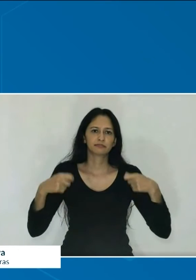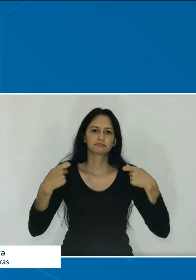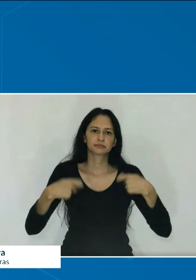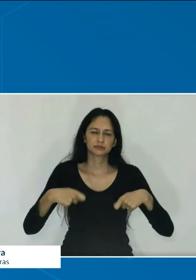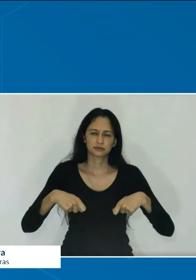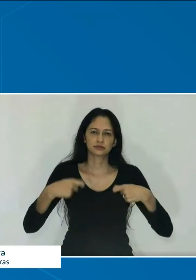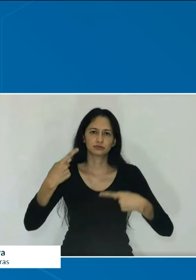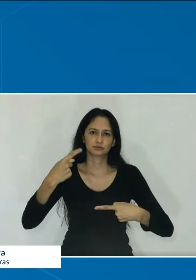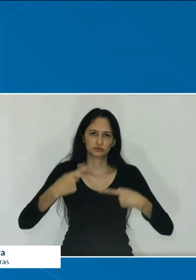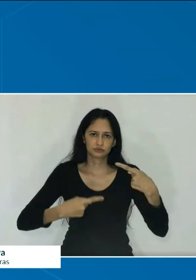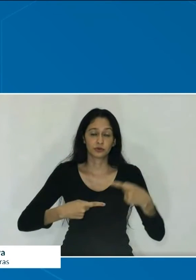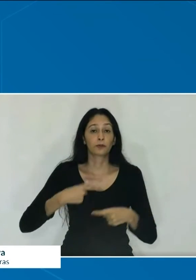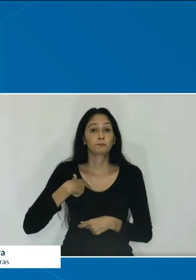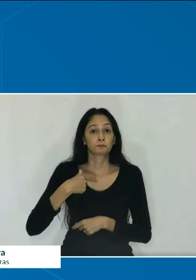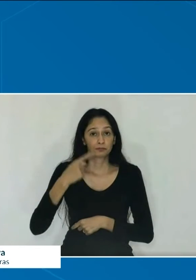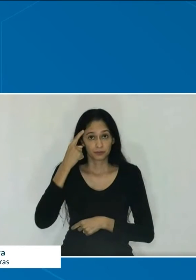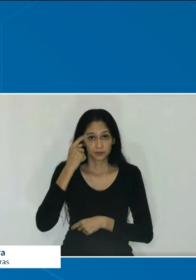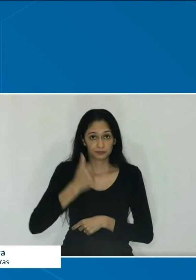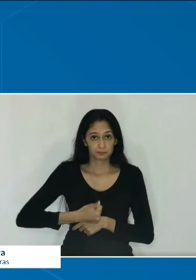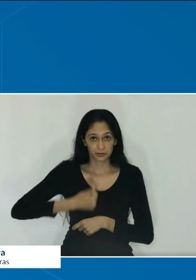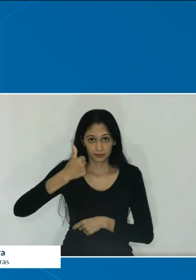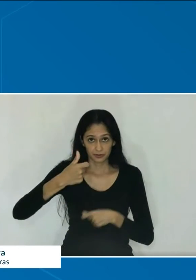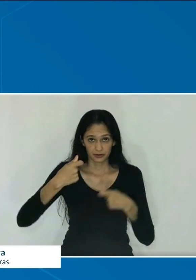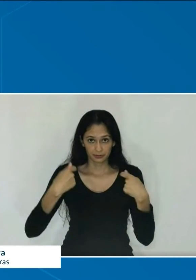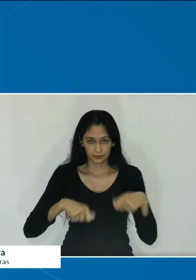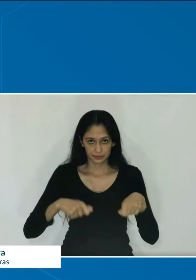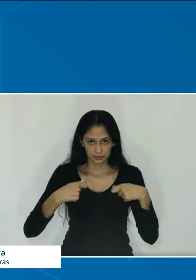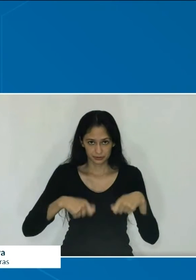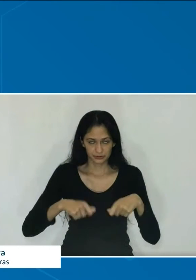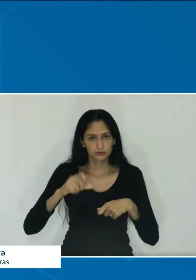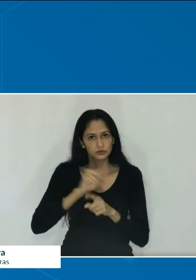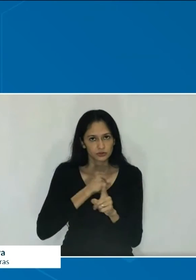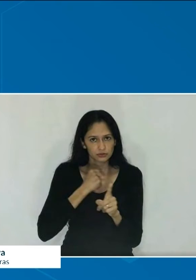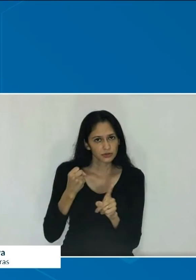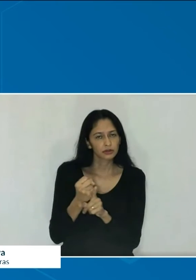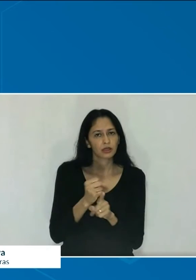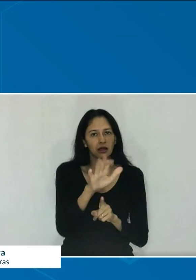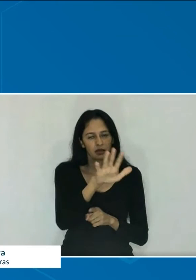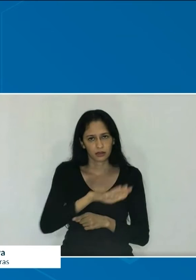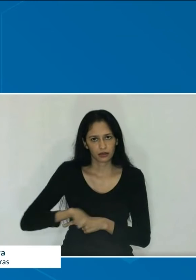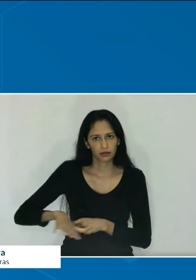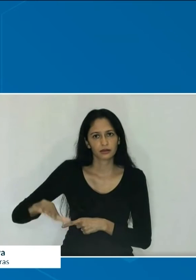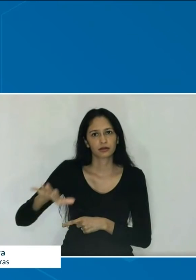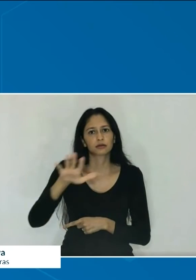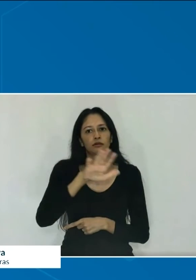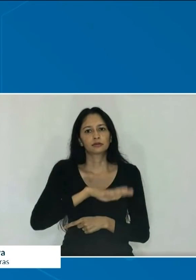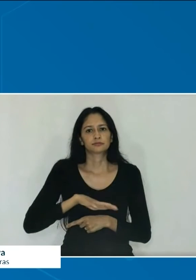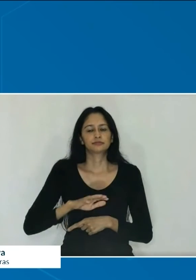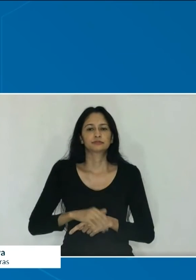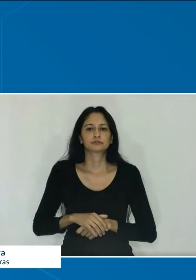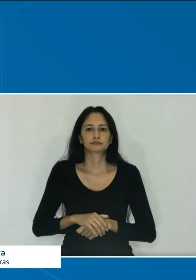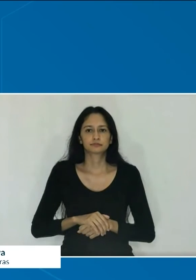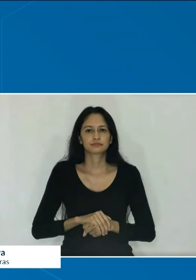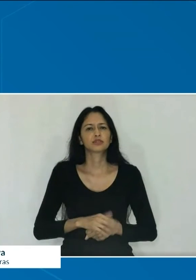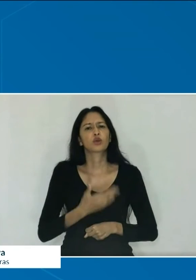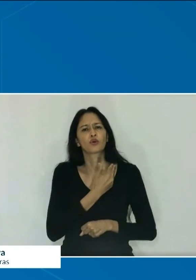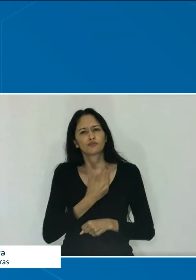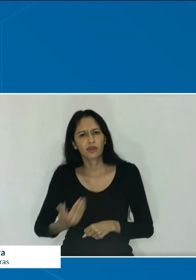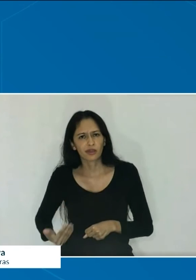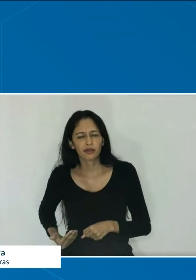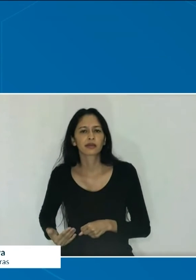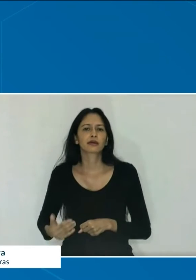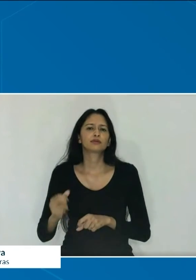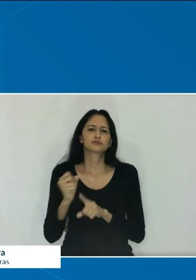acho que um primeiro passo que nós temos que ver aqui em toda a nossa sociedade, na especial seja tanto na parte governamental, na parte